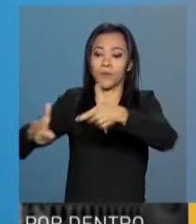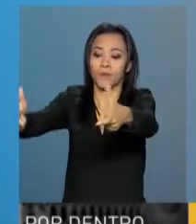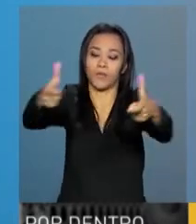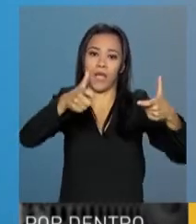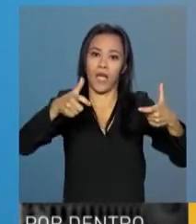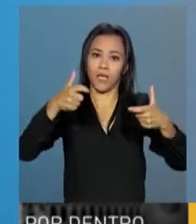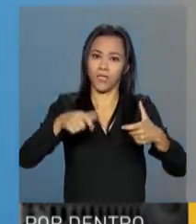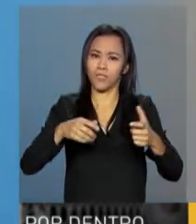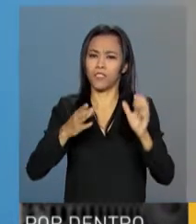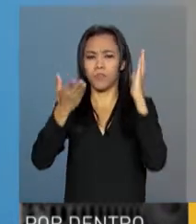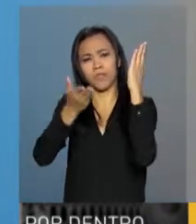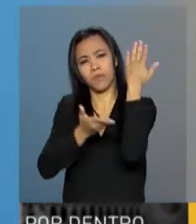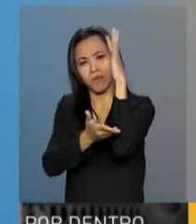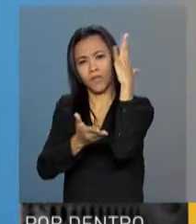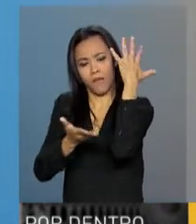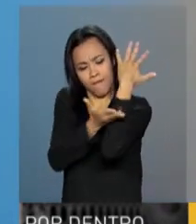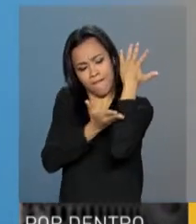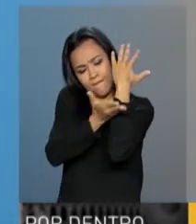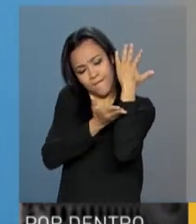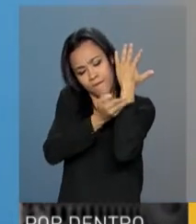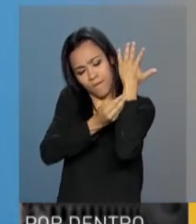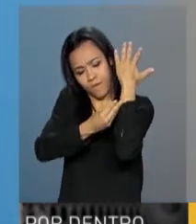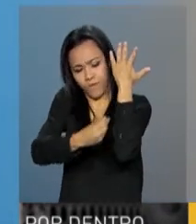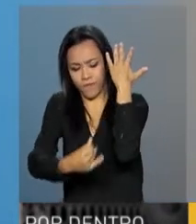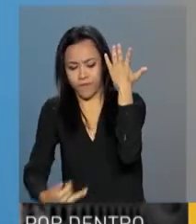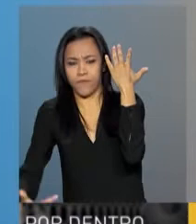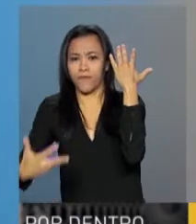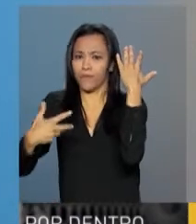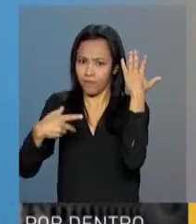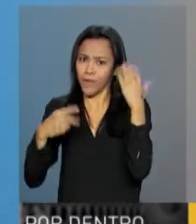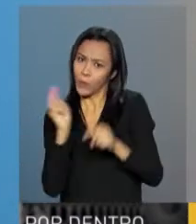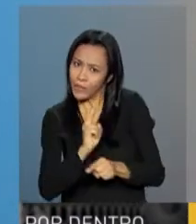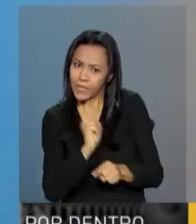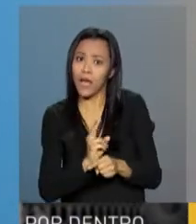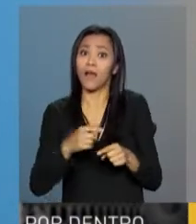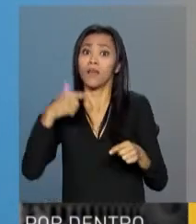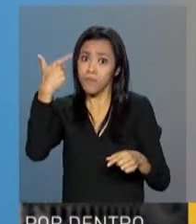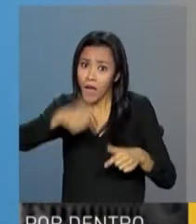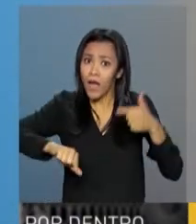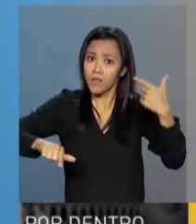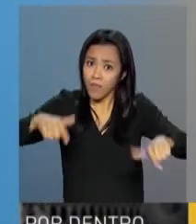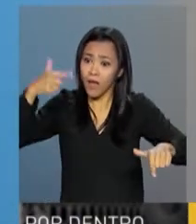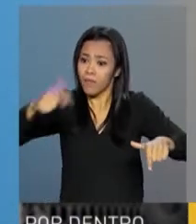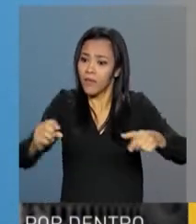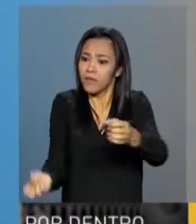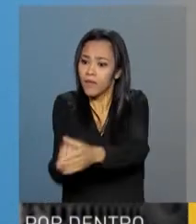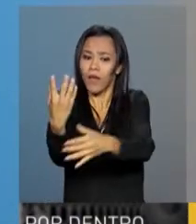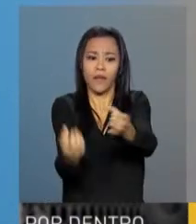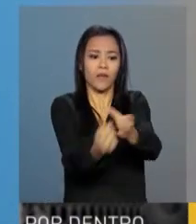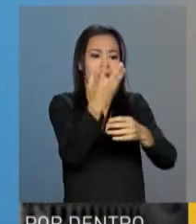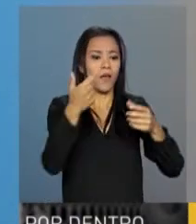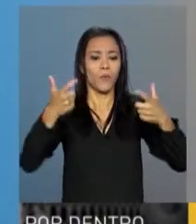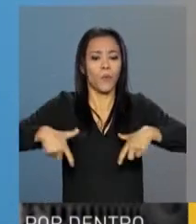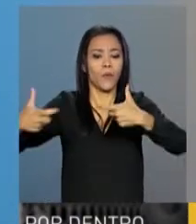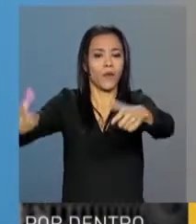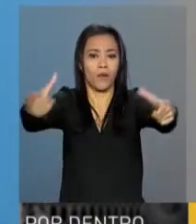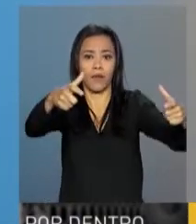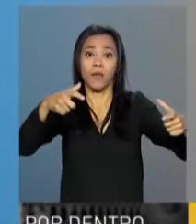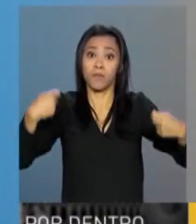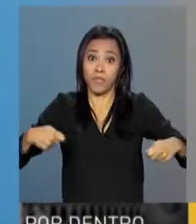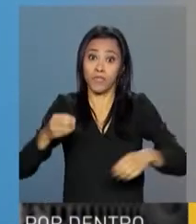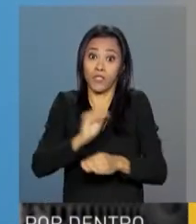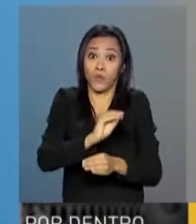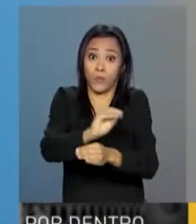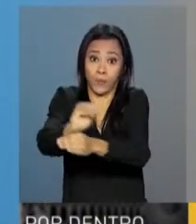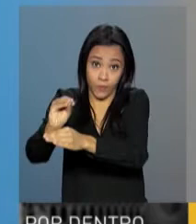extrativistas e temos que continuar criando mais áreas têm muitas áreas ainda que preciso de unidades de conservação